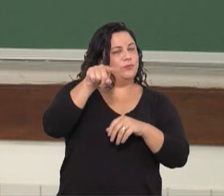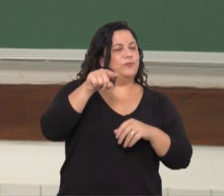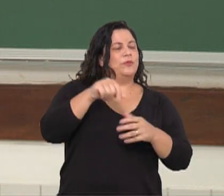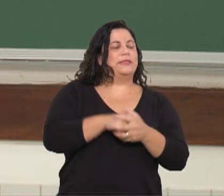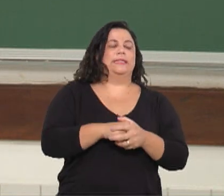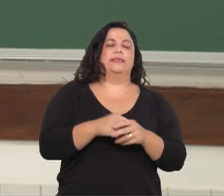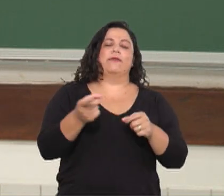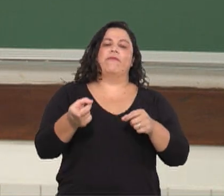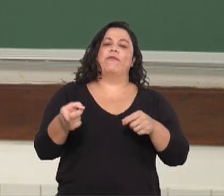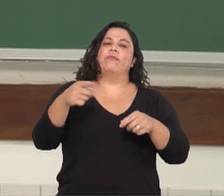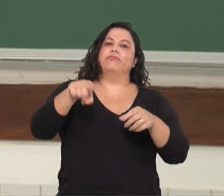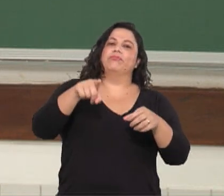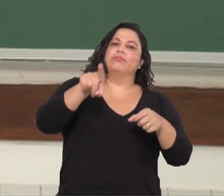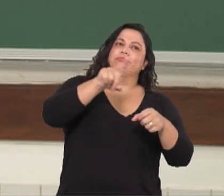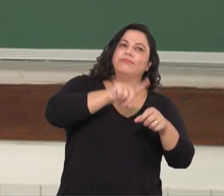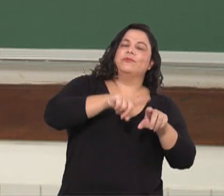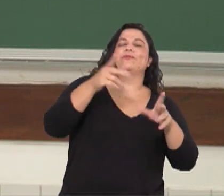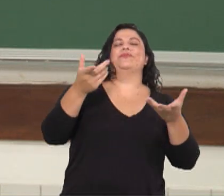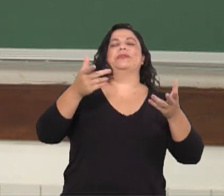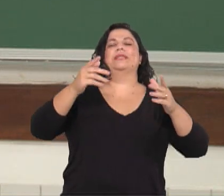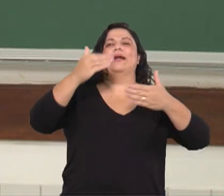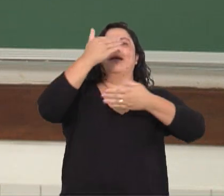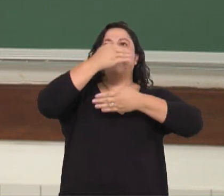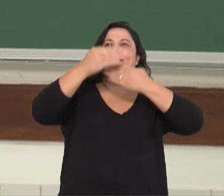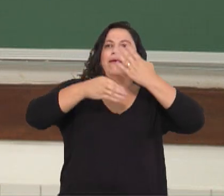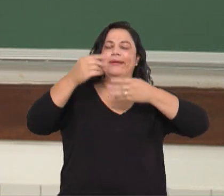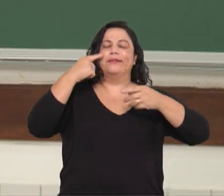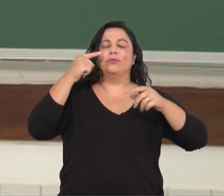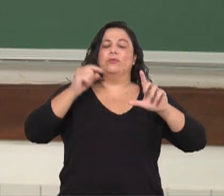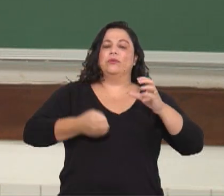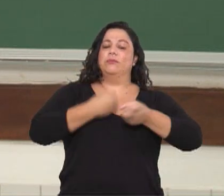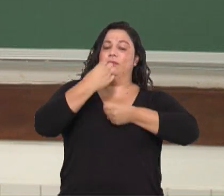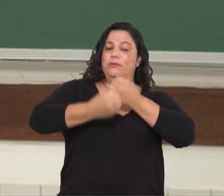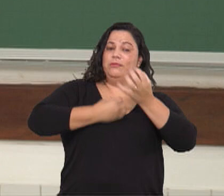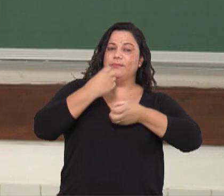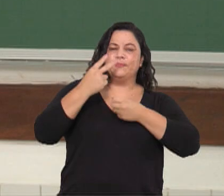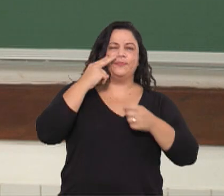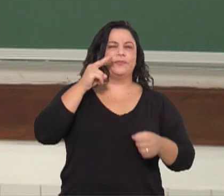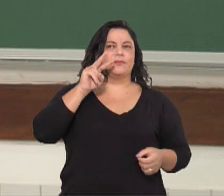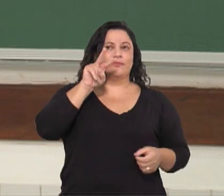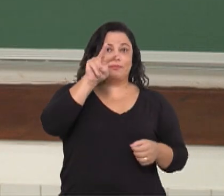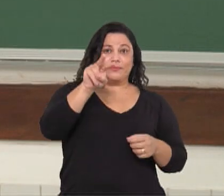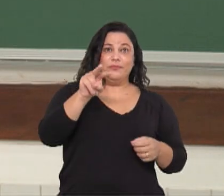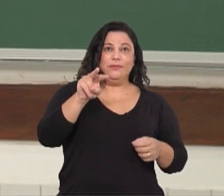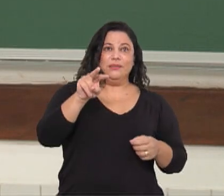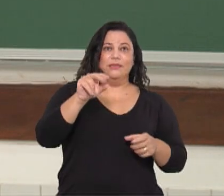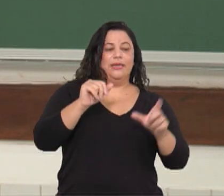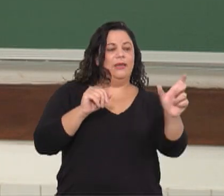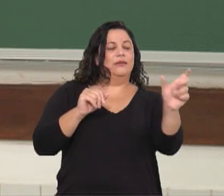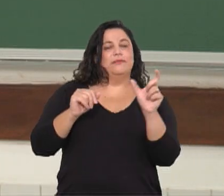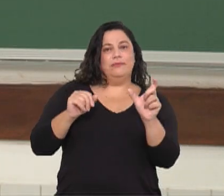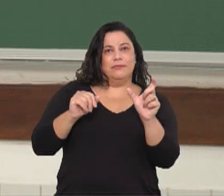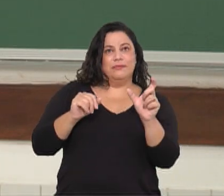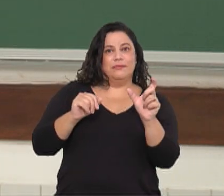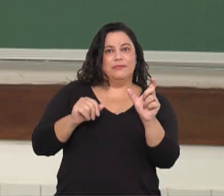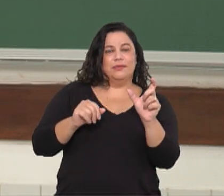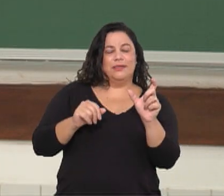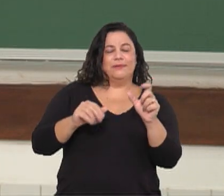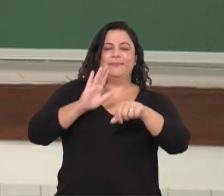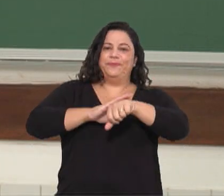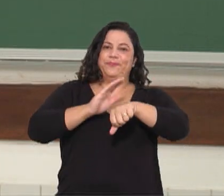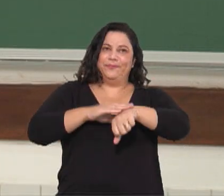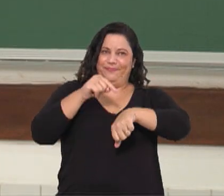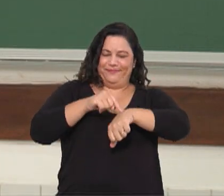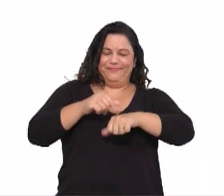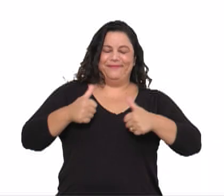voltar lá no poema Traduzir-se e vamos ver quais são as palavras que se repetem, ok? Um tempinho, a